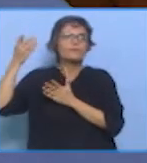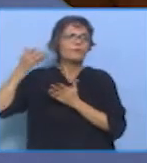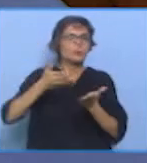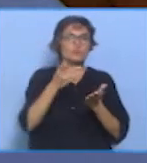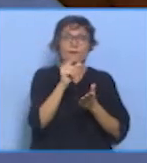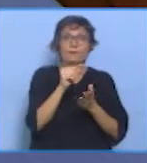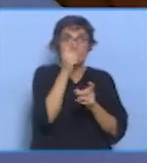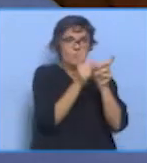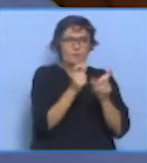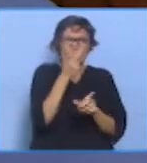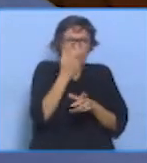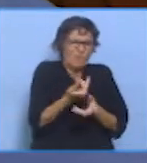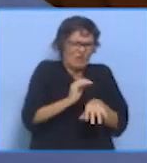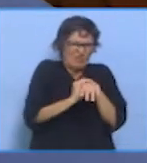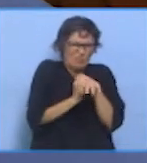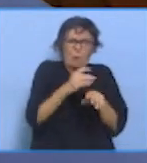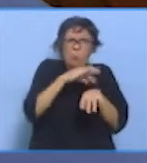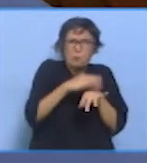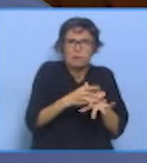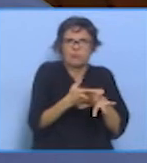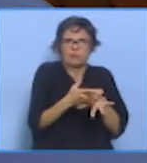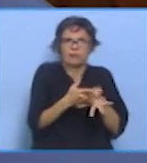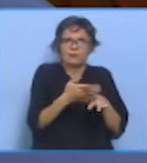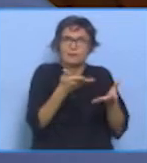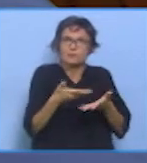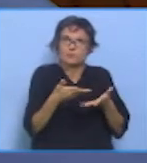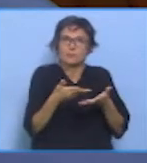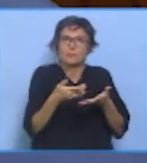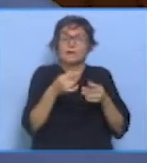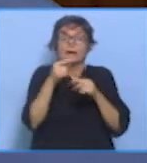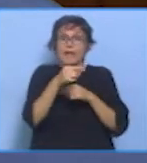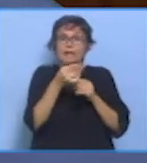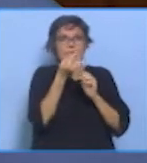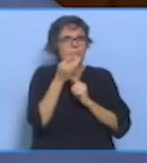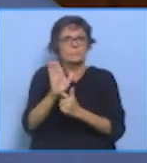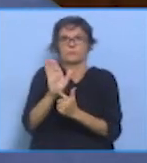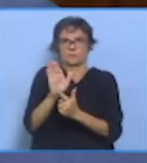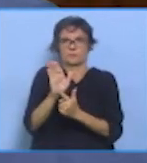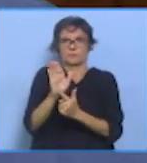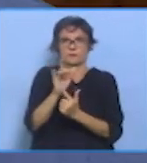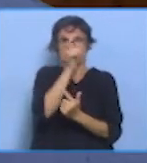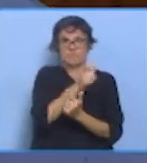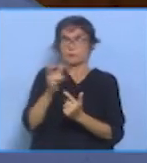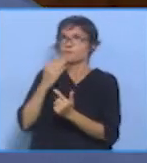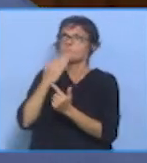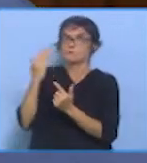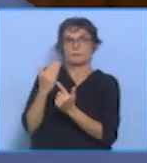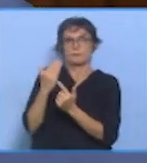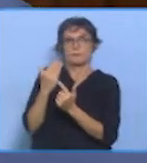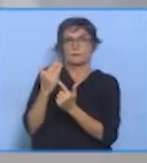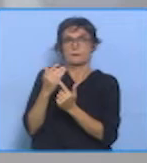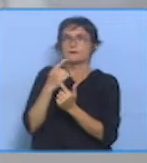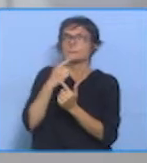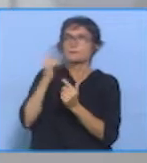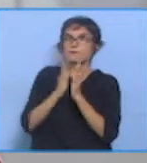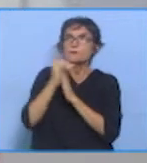aqui realmente não apenas um agradecimento a Deus, mas a confissão de fé num Deus que é maravilhoso, que é um Deus diferente. O